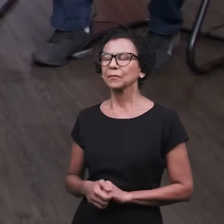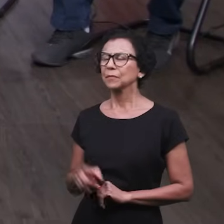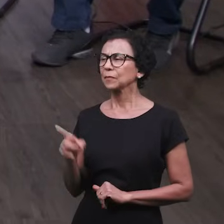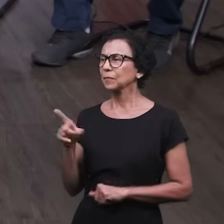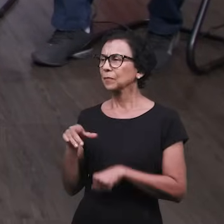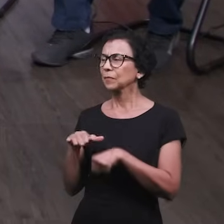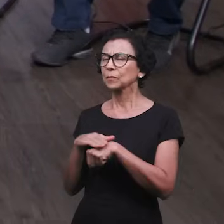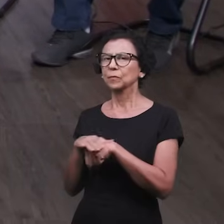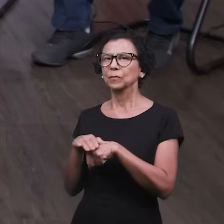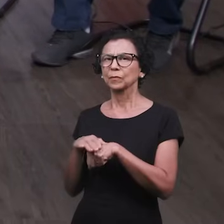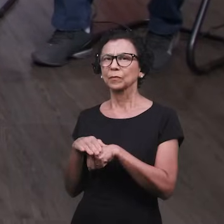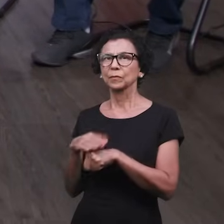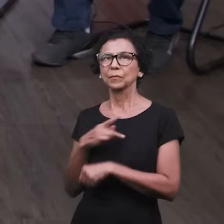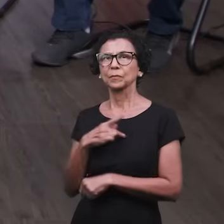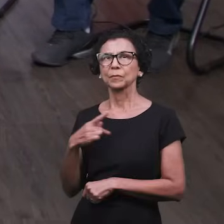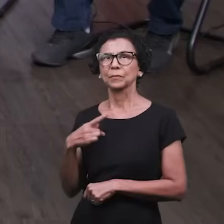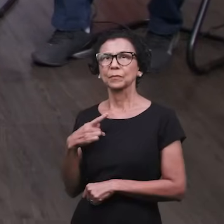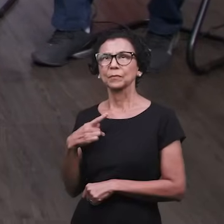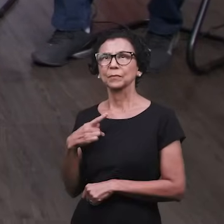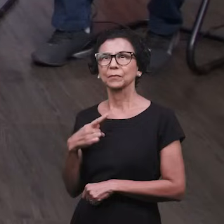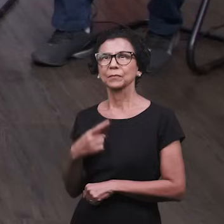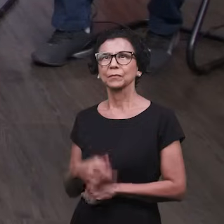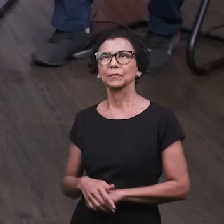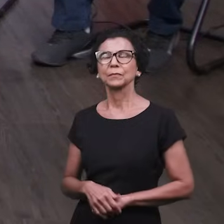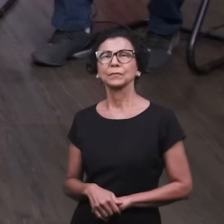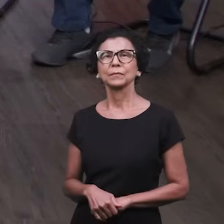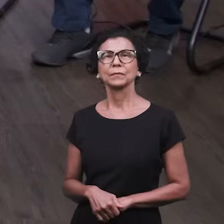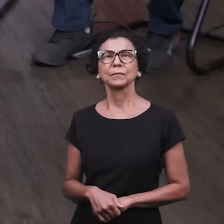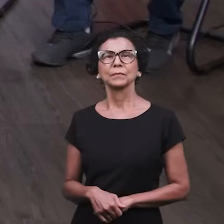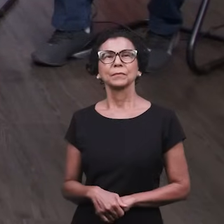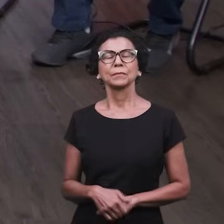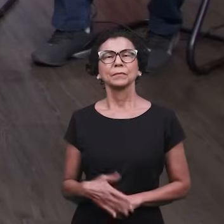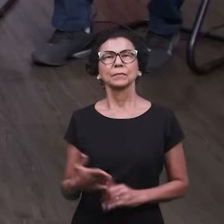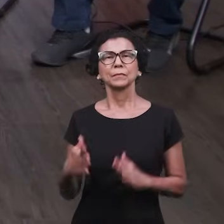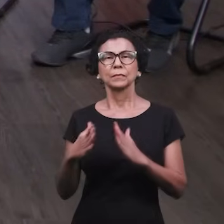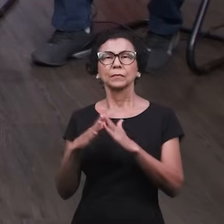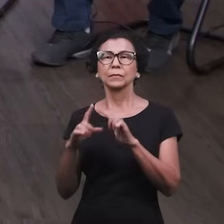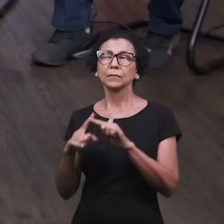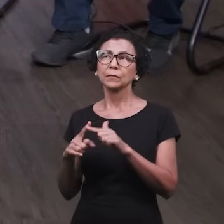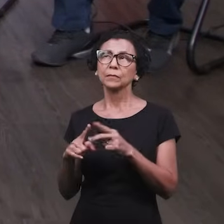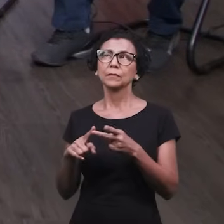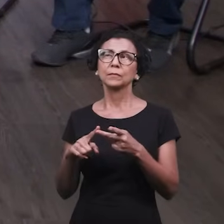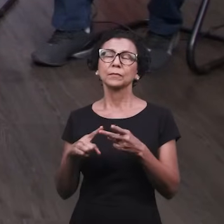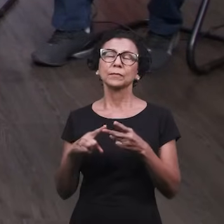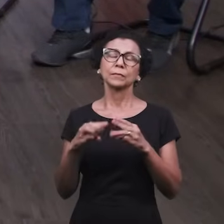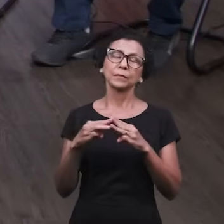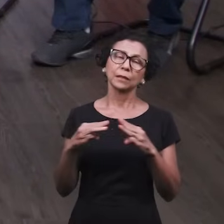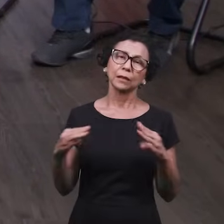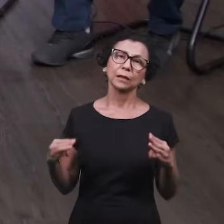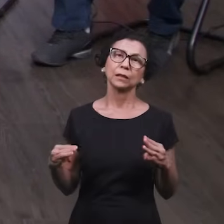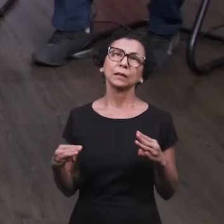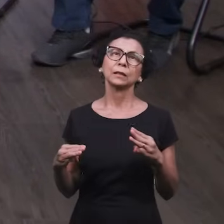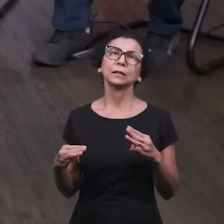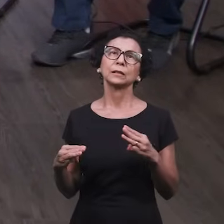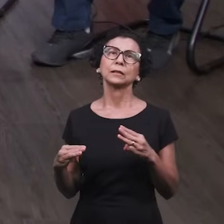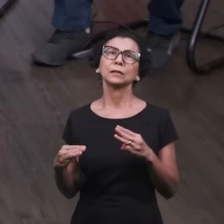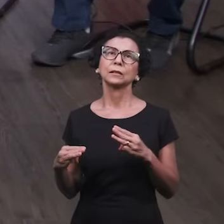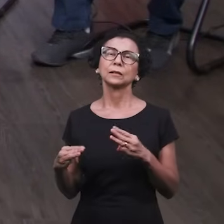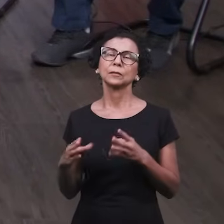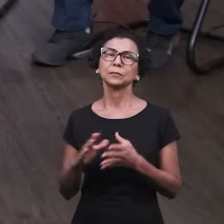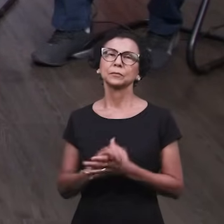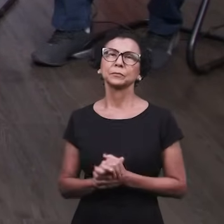pastor Ranier, sobre igreja, Manaim, sobre